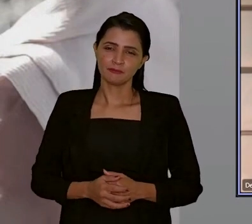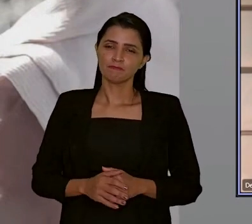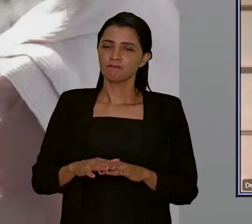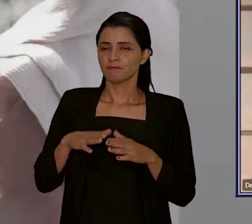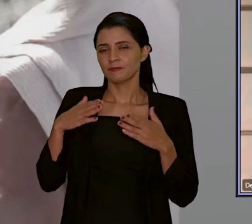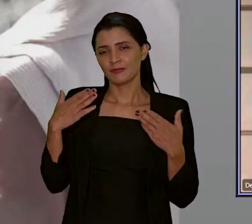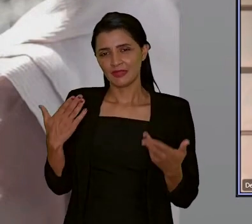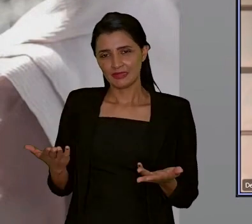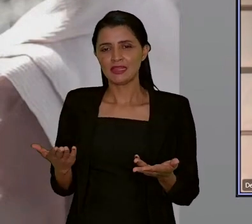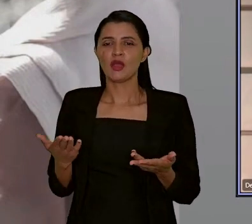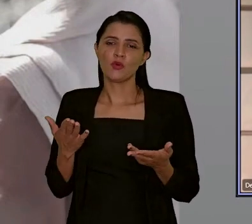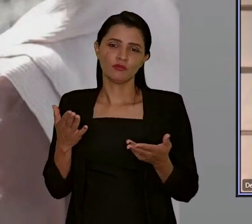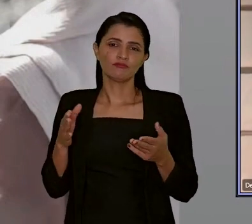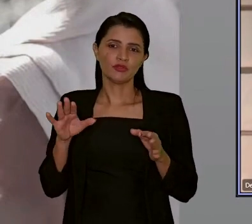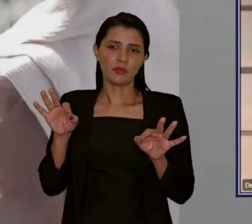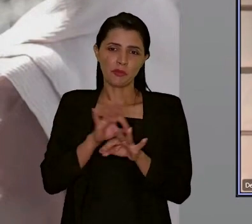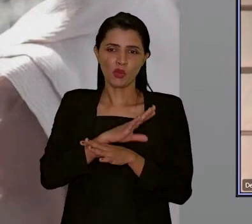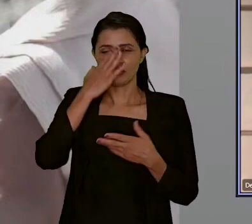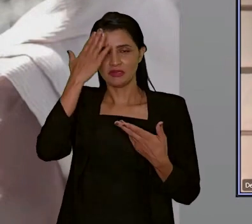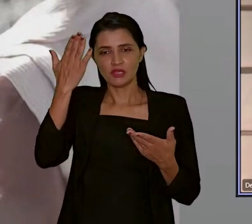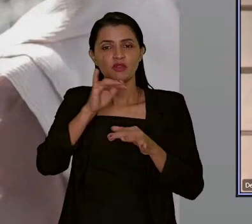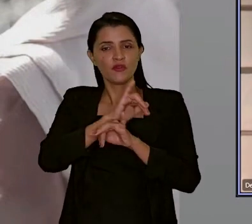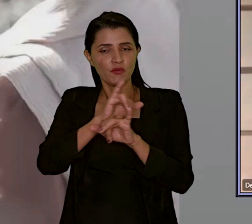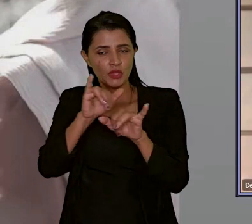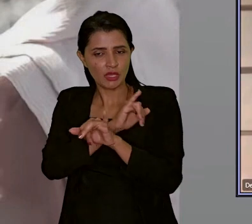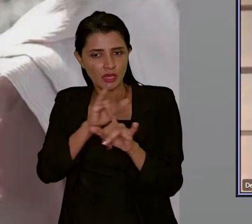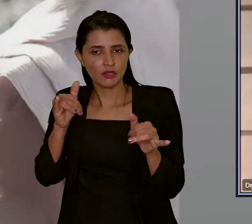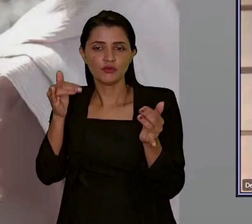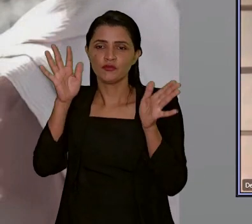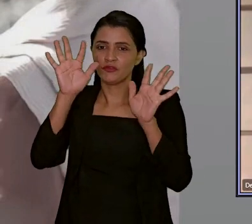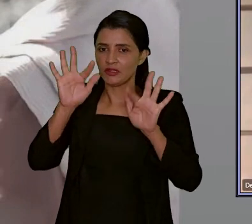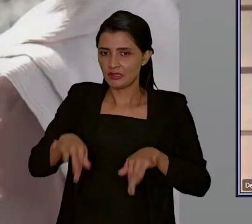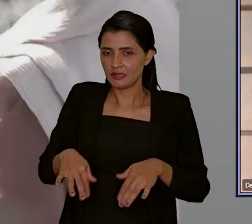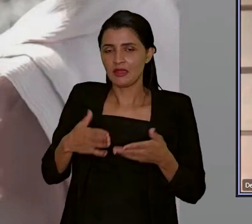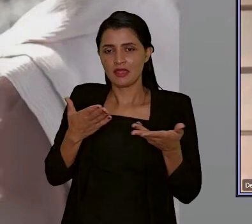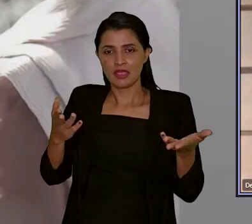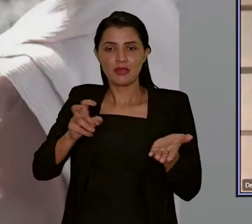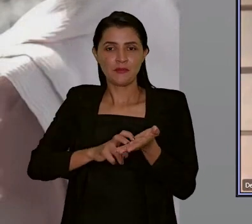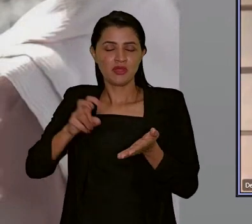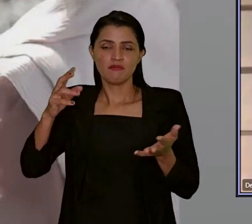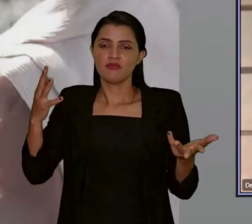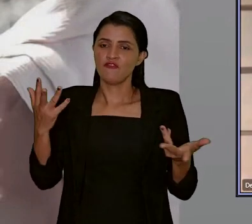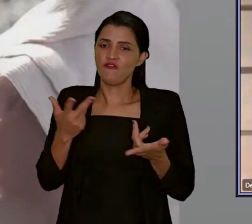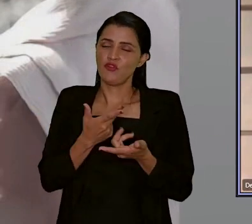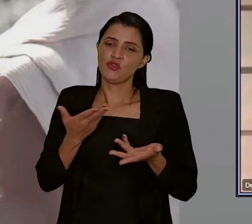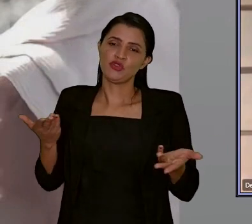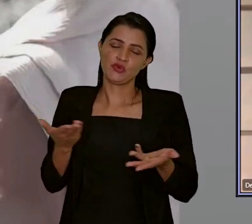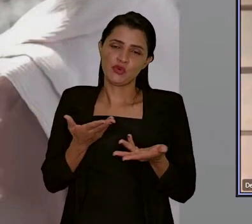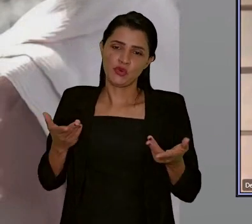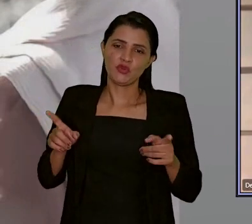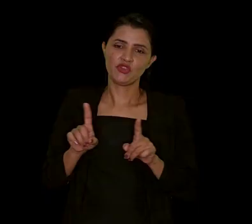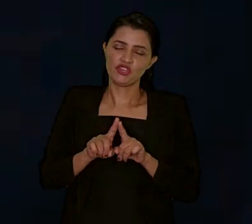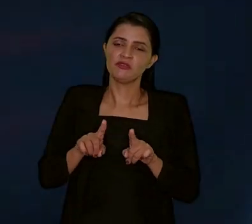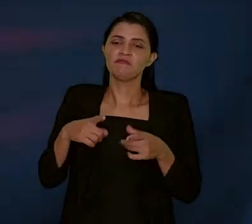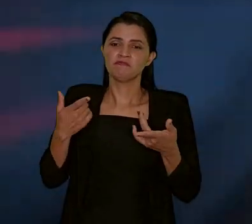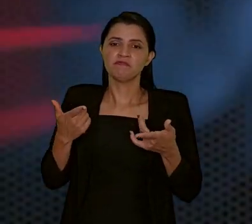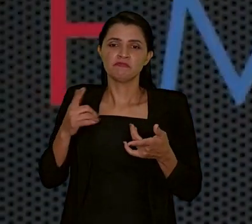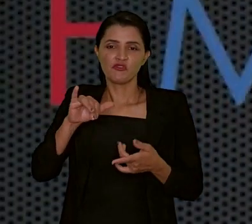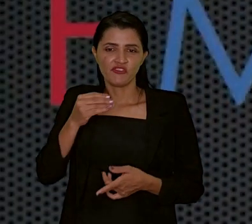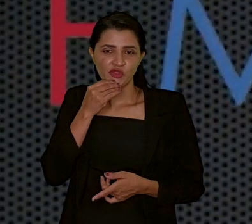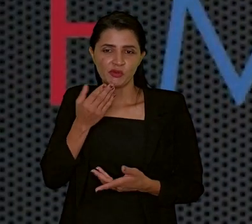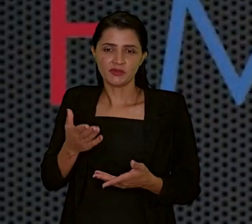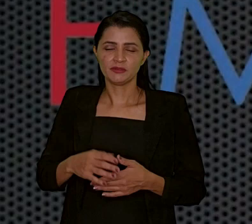essas considerações, eu declaro encerrada esta manhã maravilhosa e amplamente proveitosa.